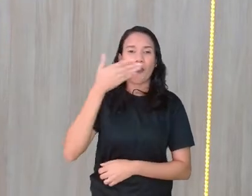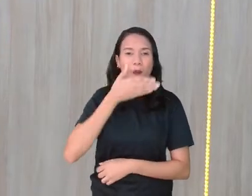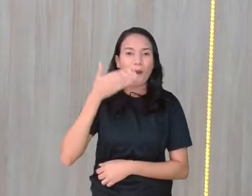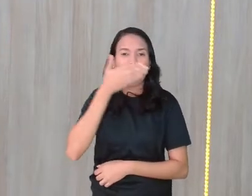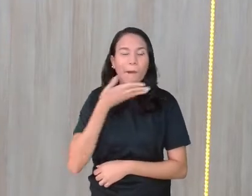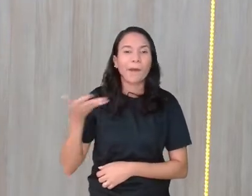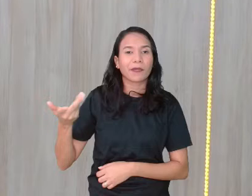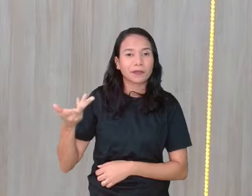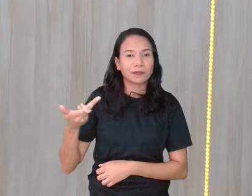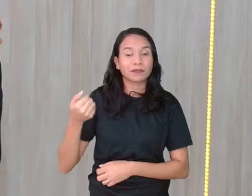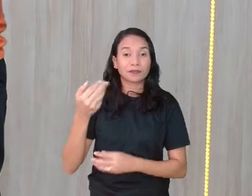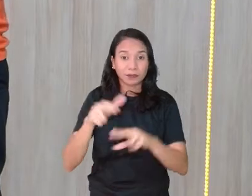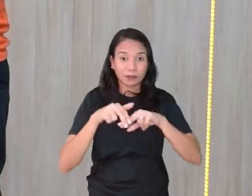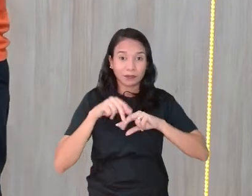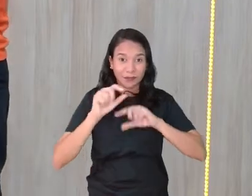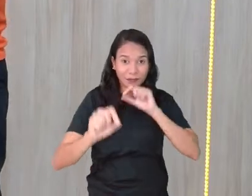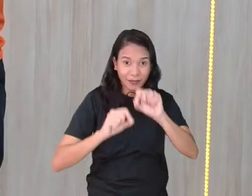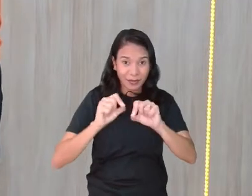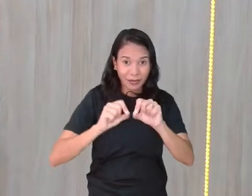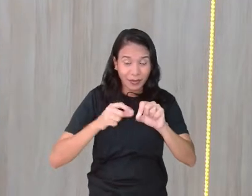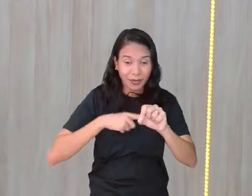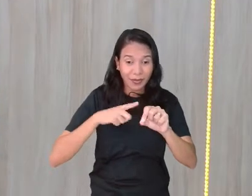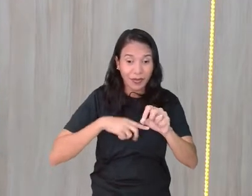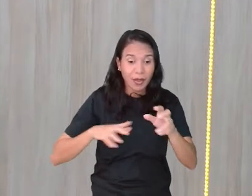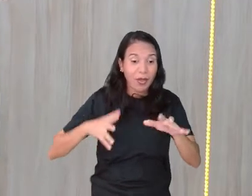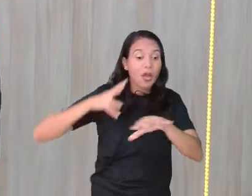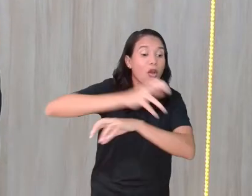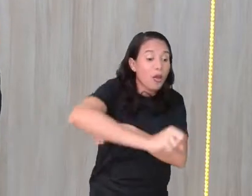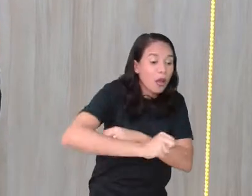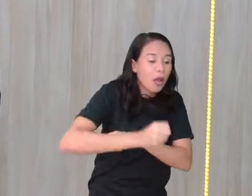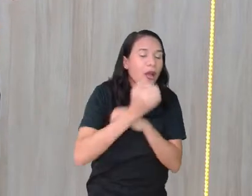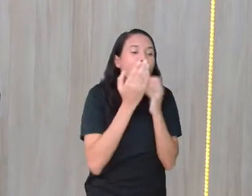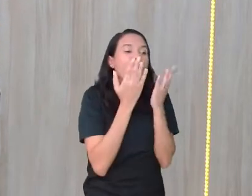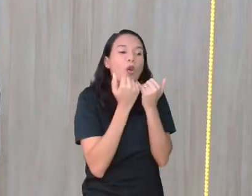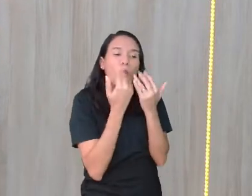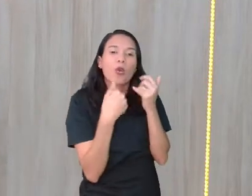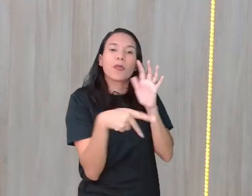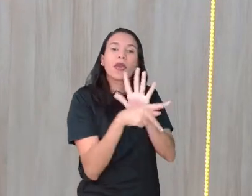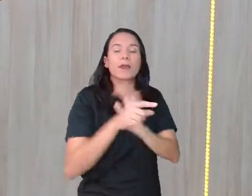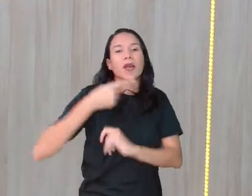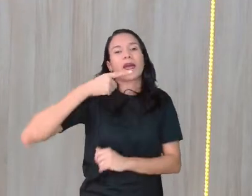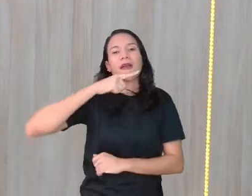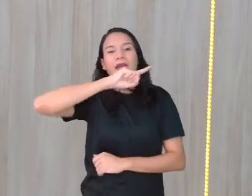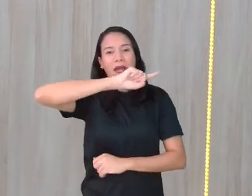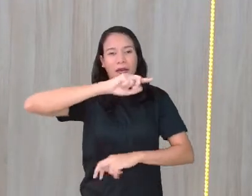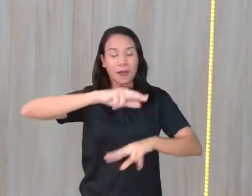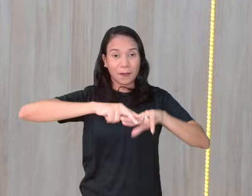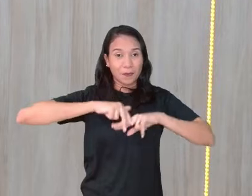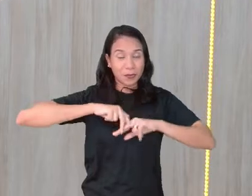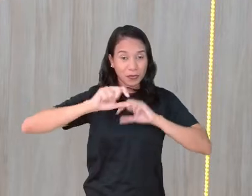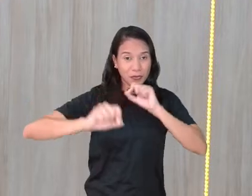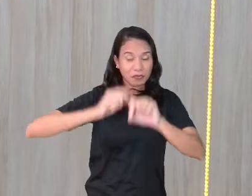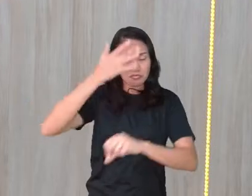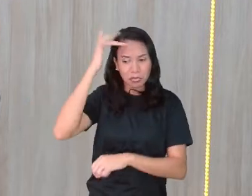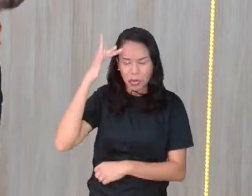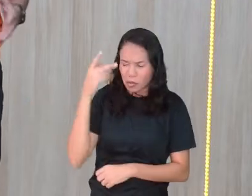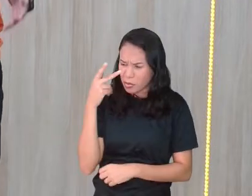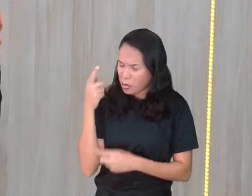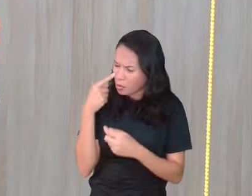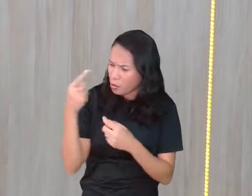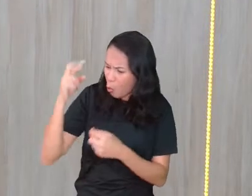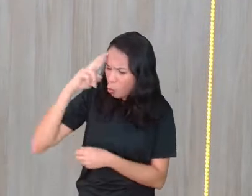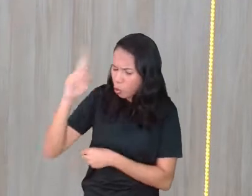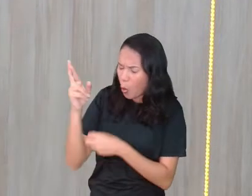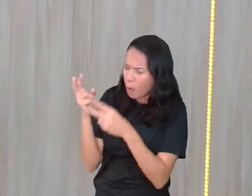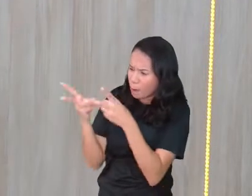Então, eles, boi é danado, né, quebrava a cerca e ia lá se alimentar da cana-de-açúcar. Então, os produtores, né, os senhores de